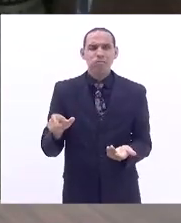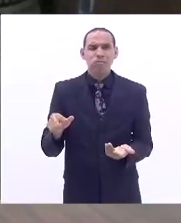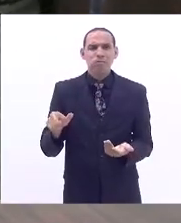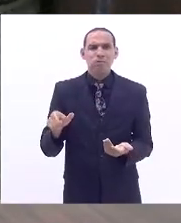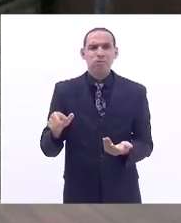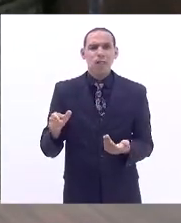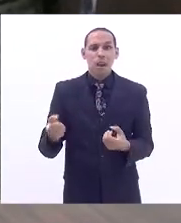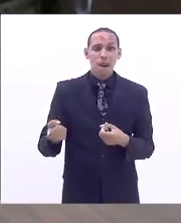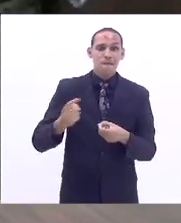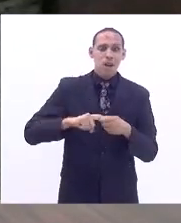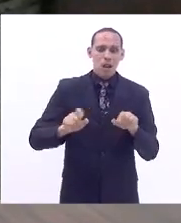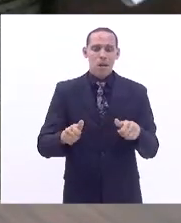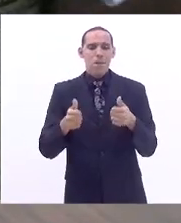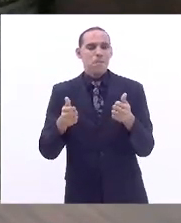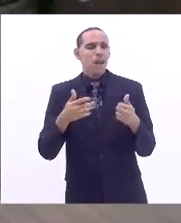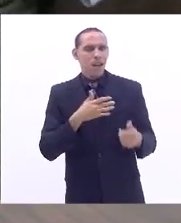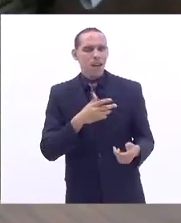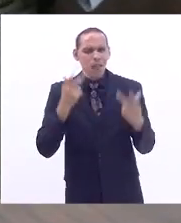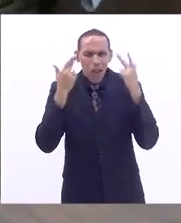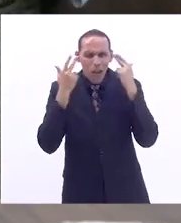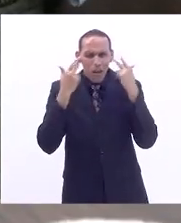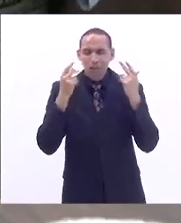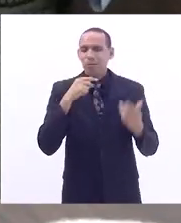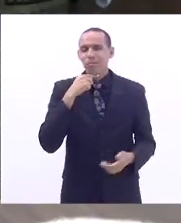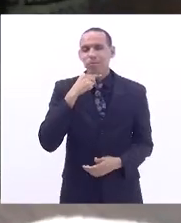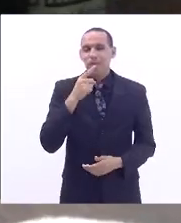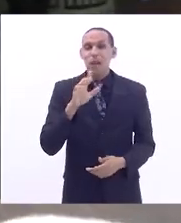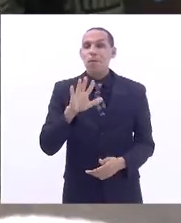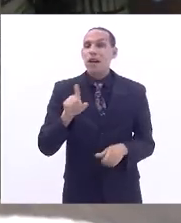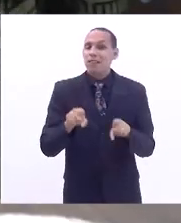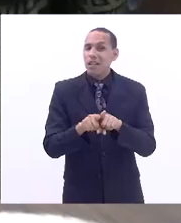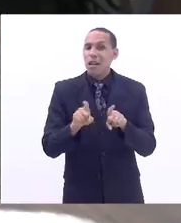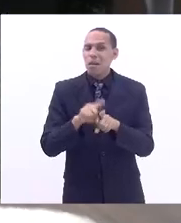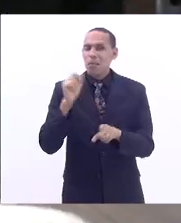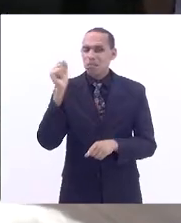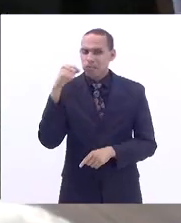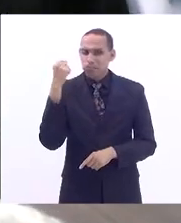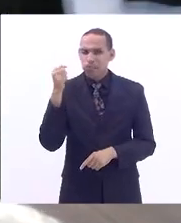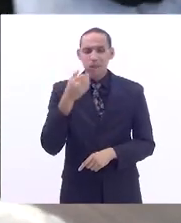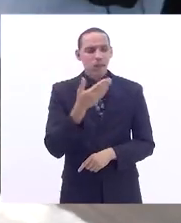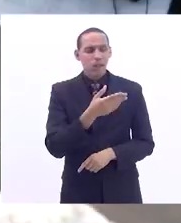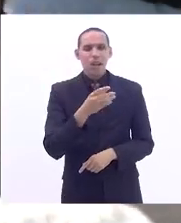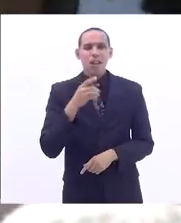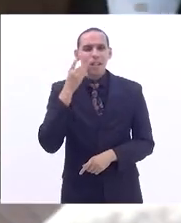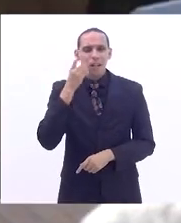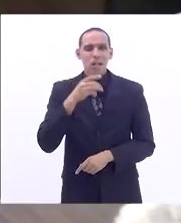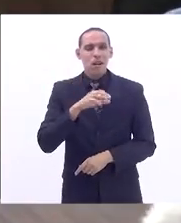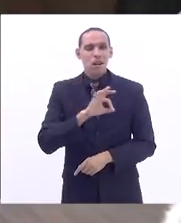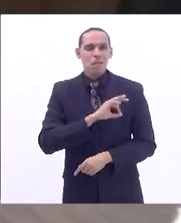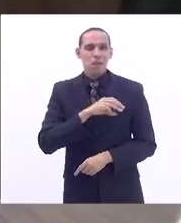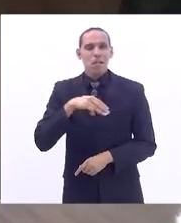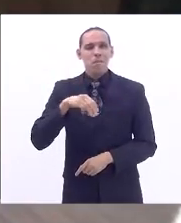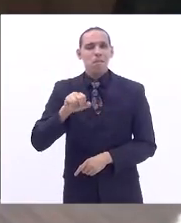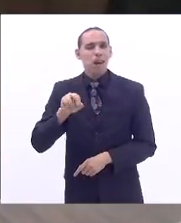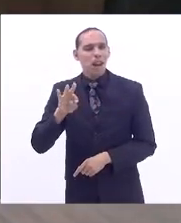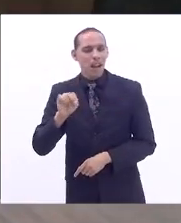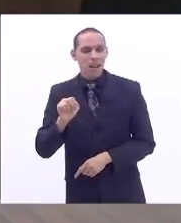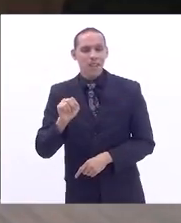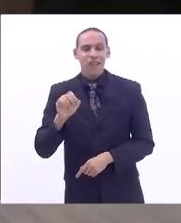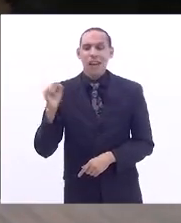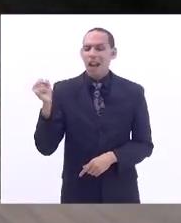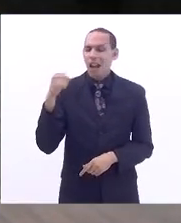reversível mas também é gravíssimo como bem disse a deputada Martha Rocha não ter um cuidado